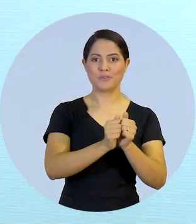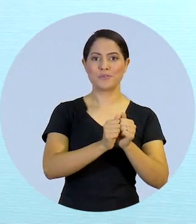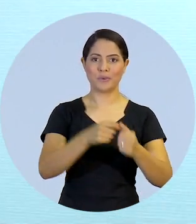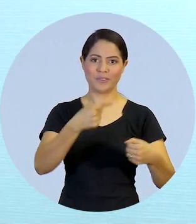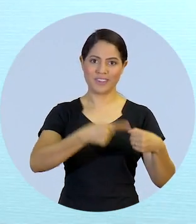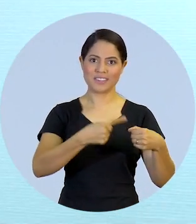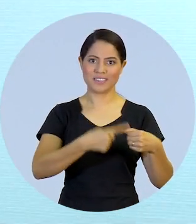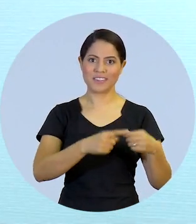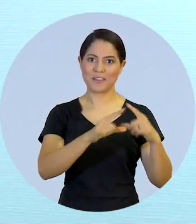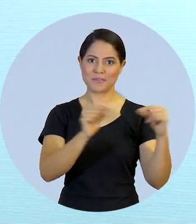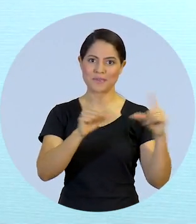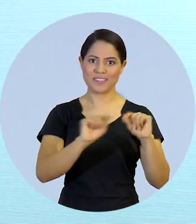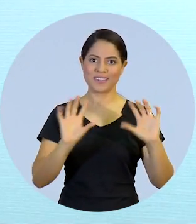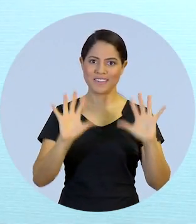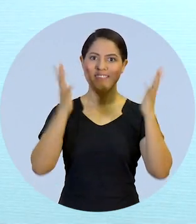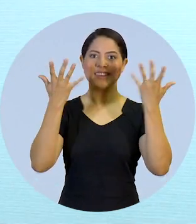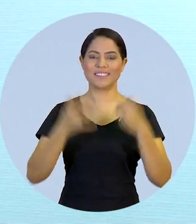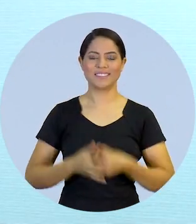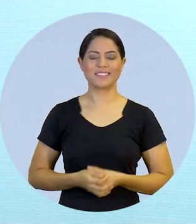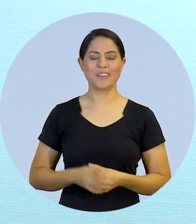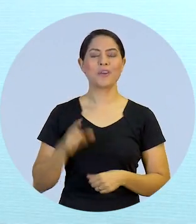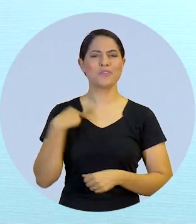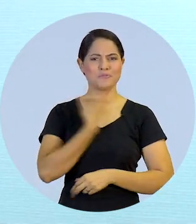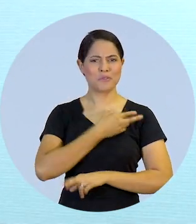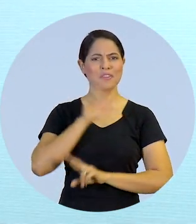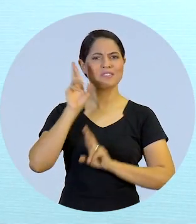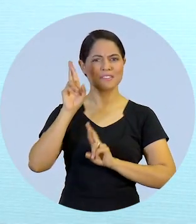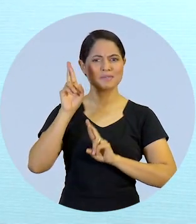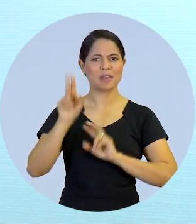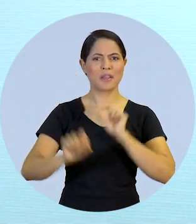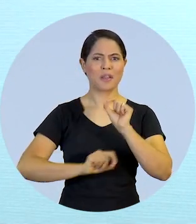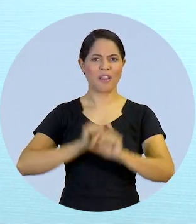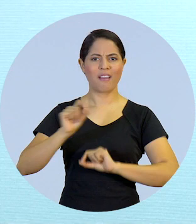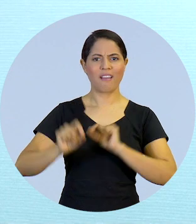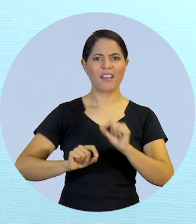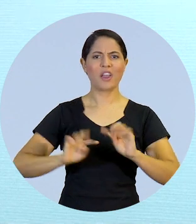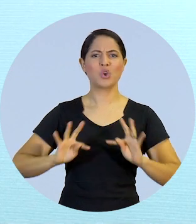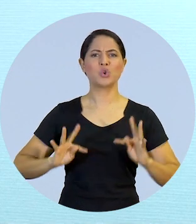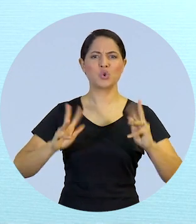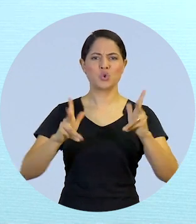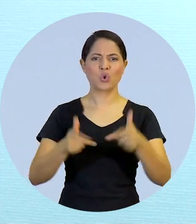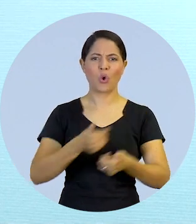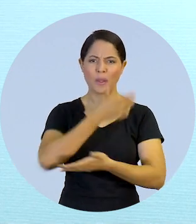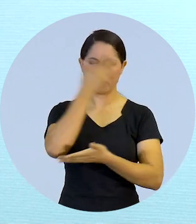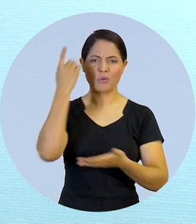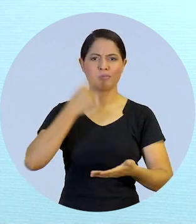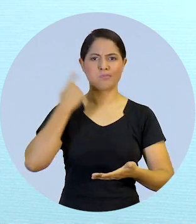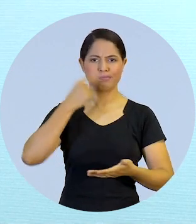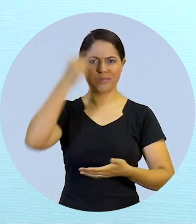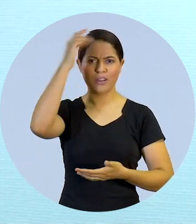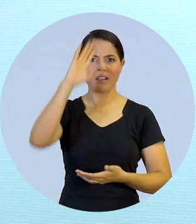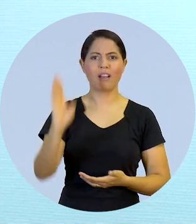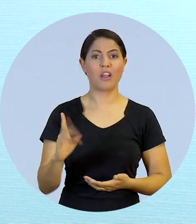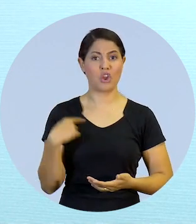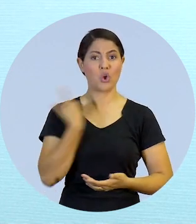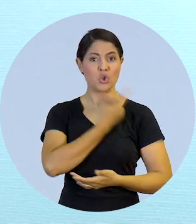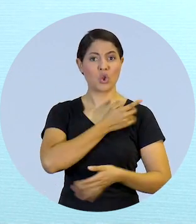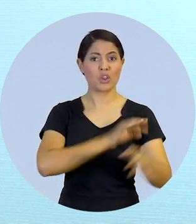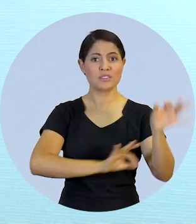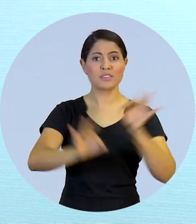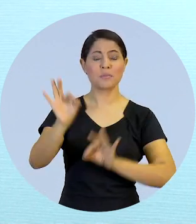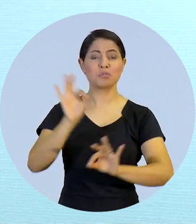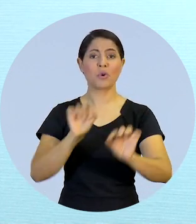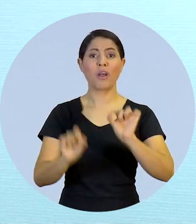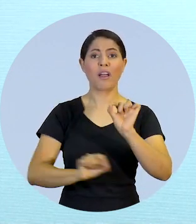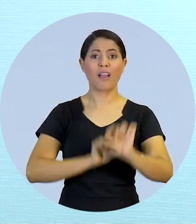cidade. As expectativas são as melhores possíveis, vai ser uma honra para o Distrito Federal receber toda a advocacia brasileira. Estamos preparando com